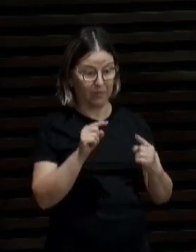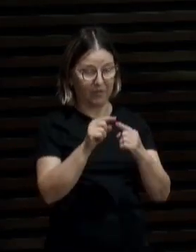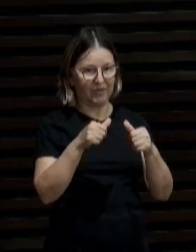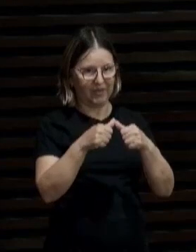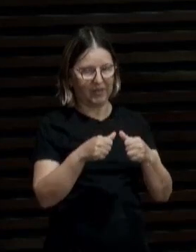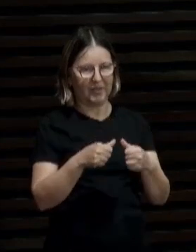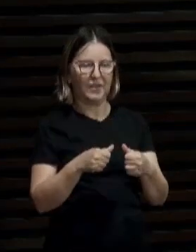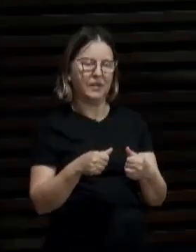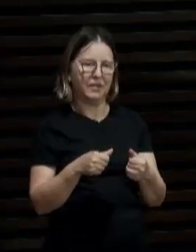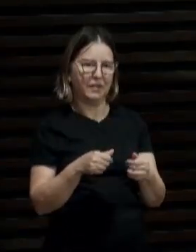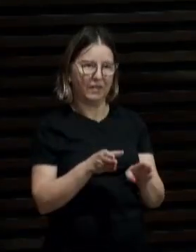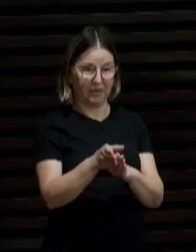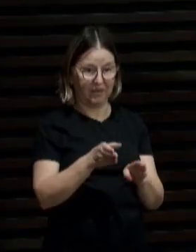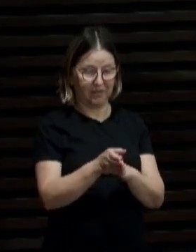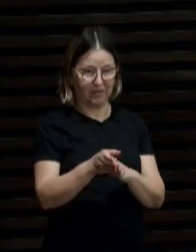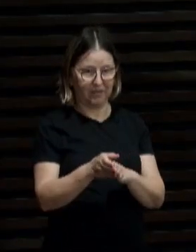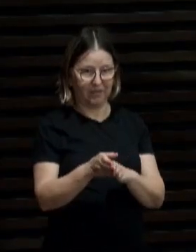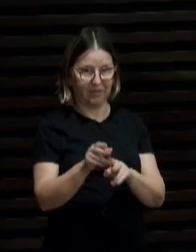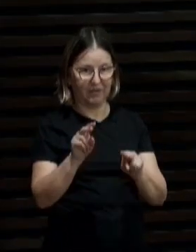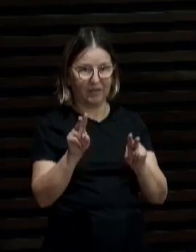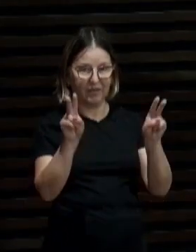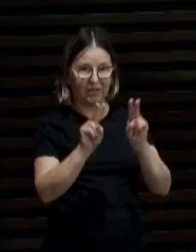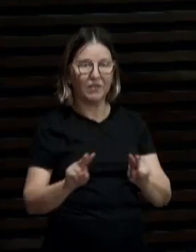dessa admoestação, visa ao